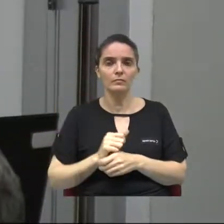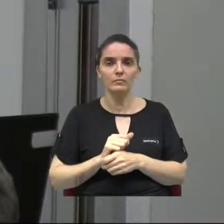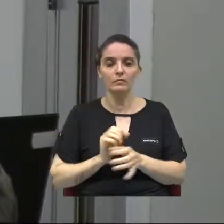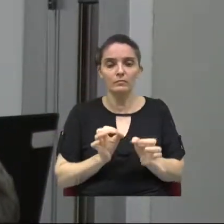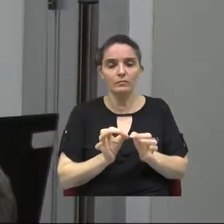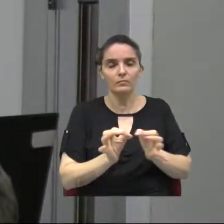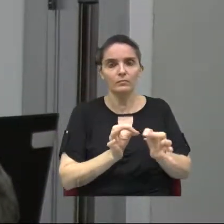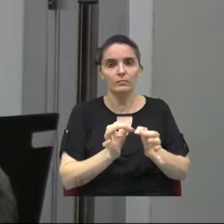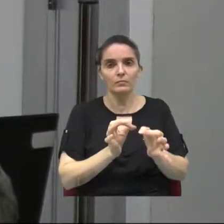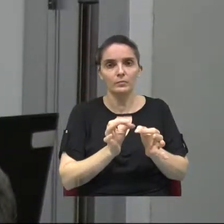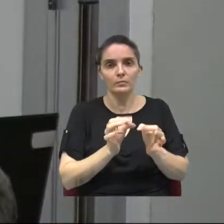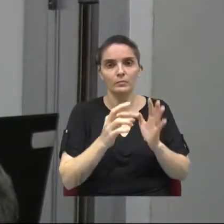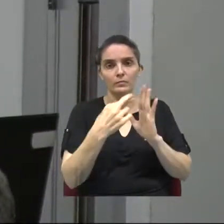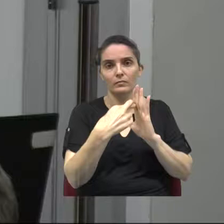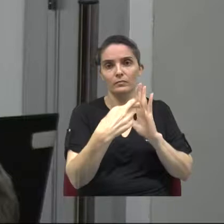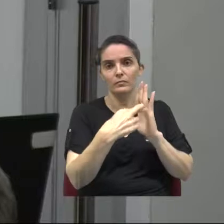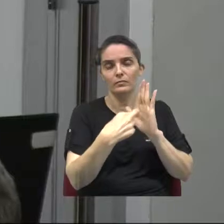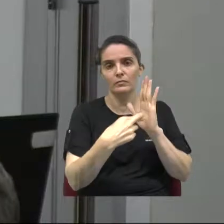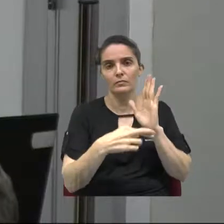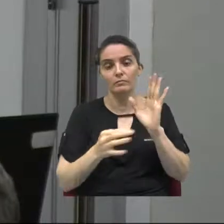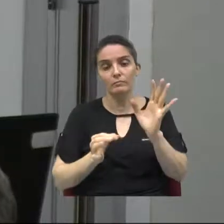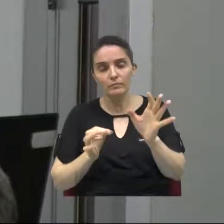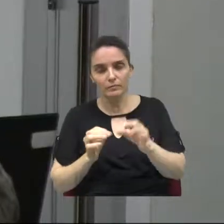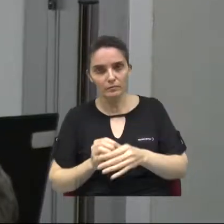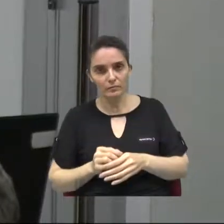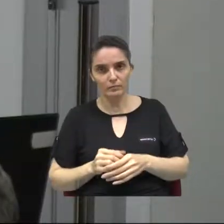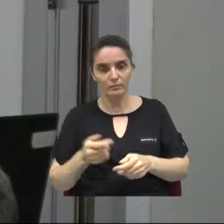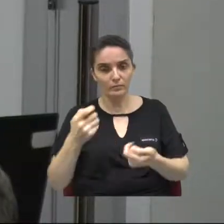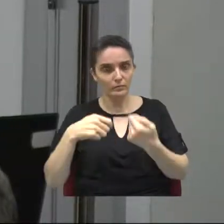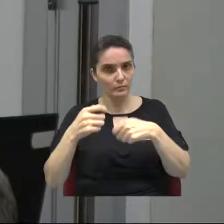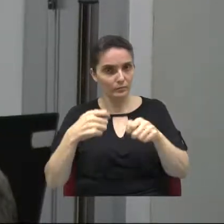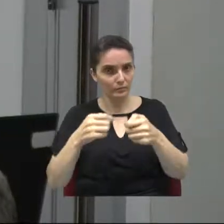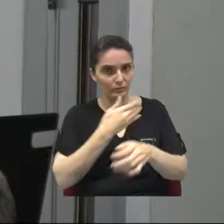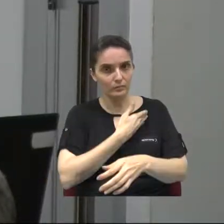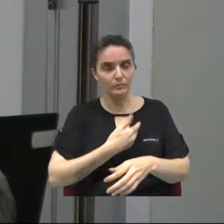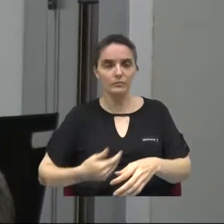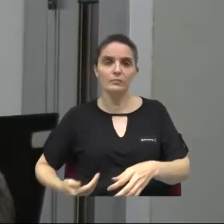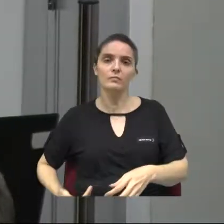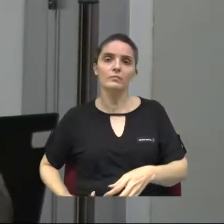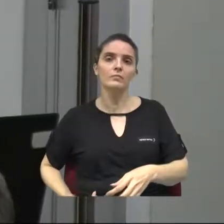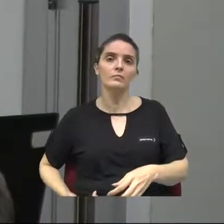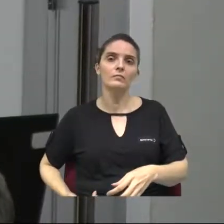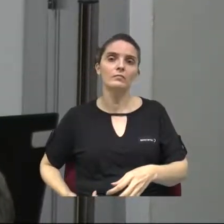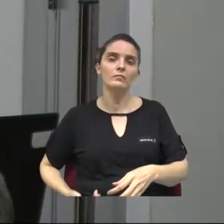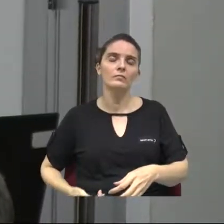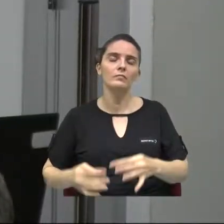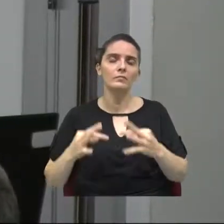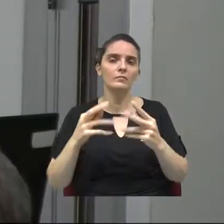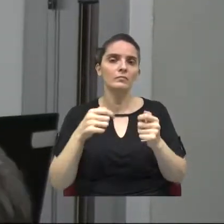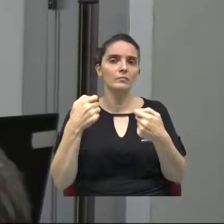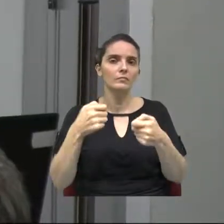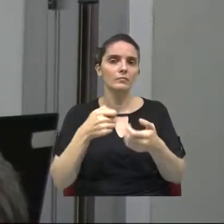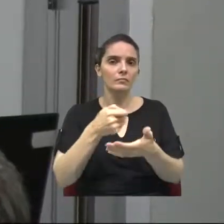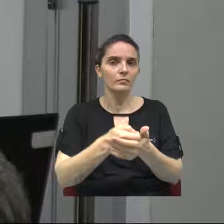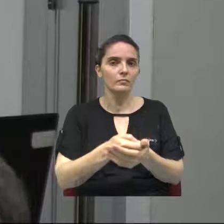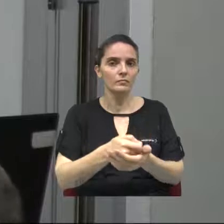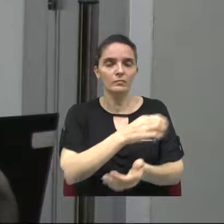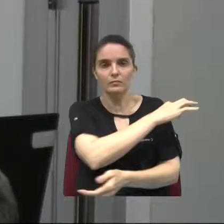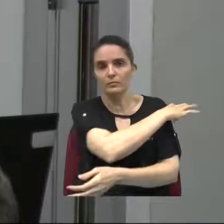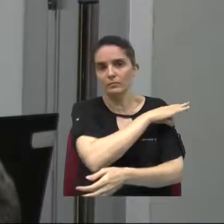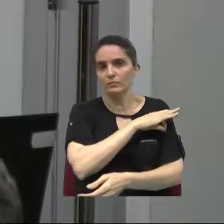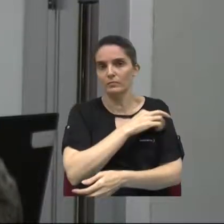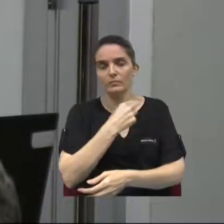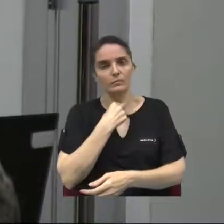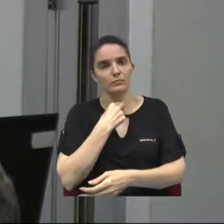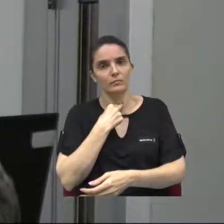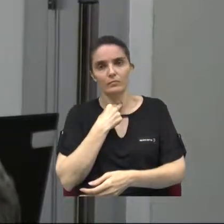e normatizou e planejou as administrações públicas com relação às suas dívidas. O prefeito não pode fazer uma